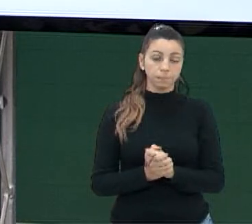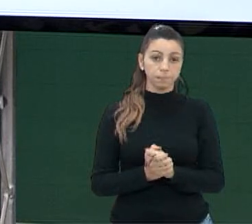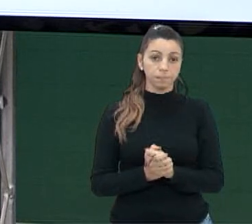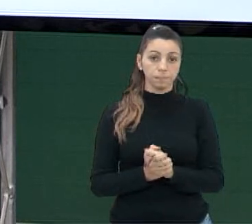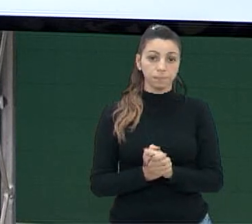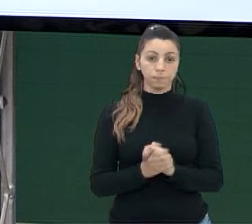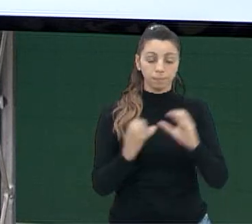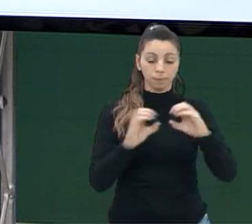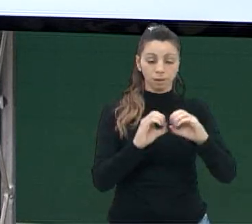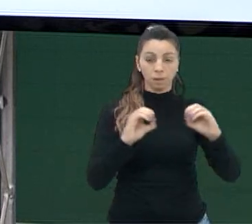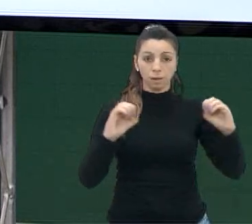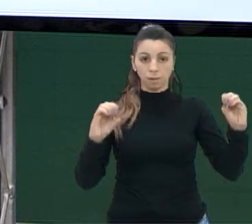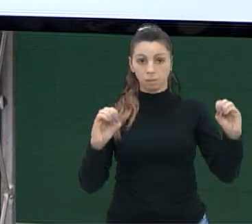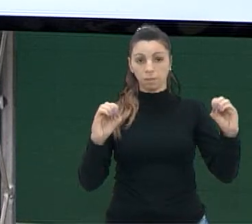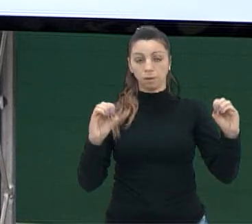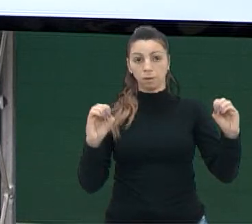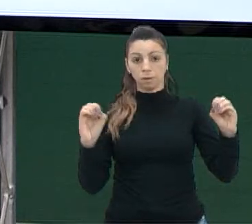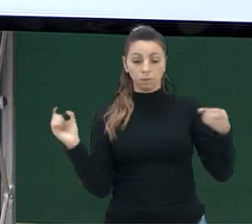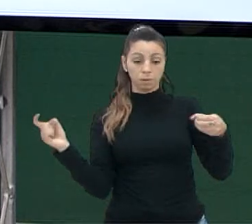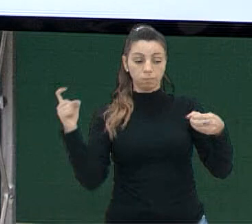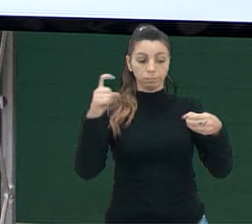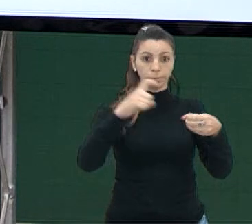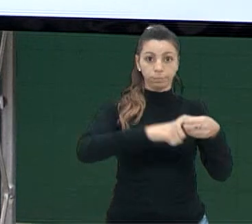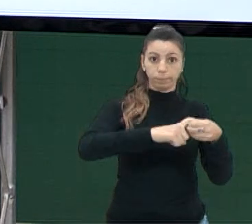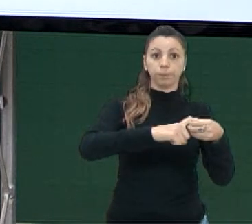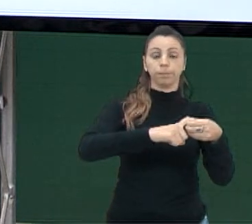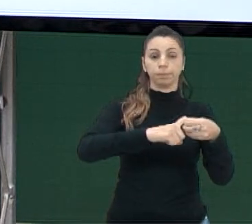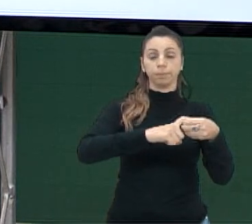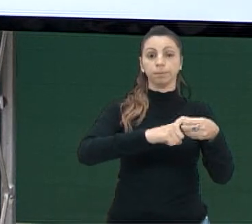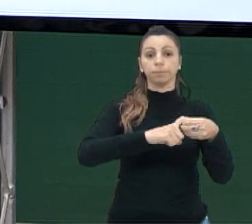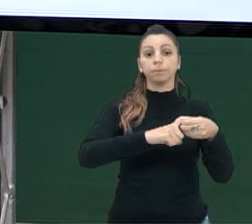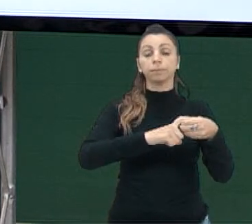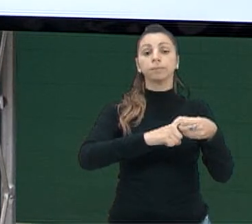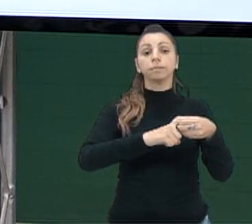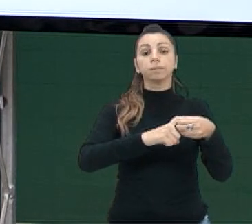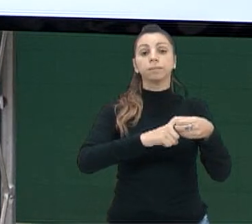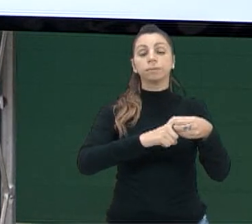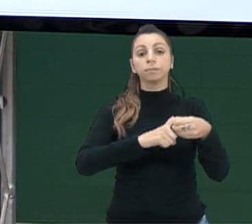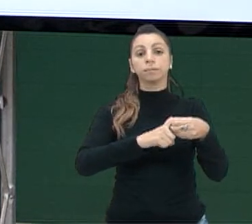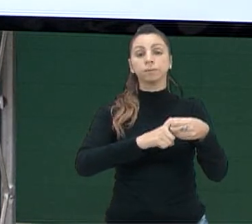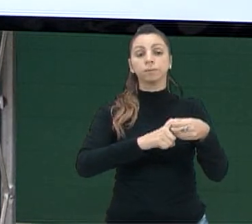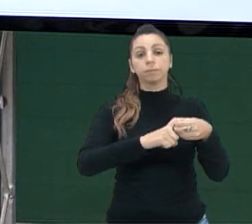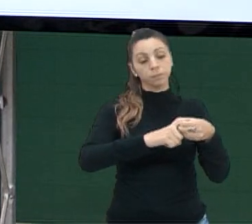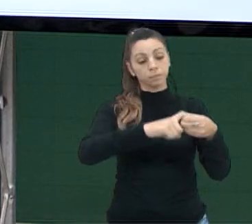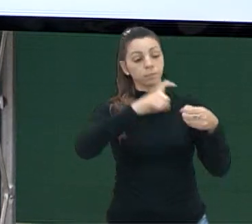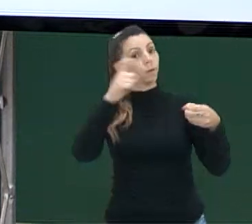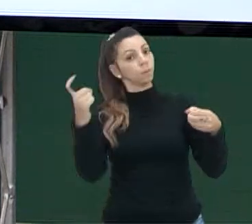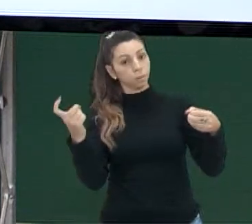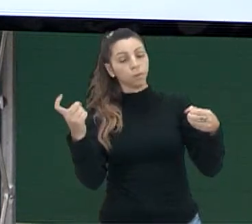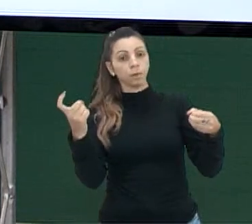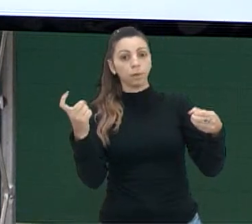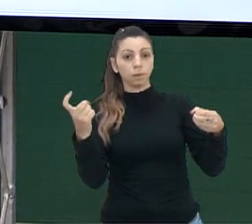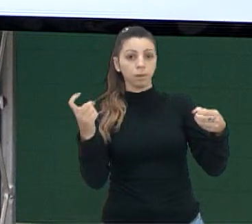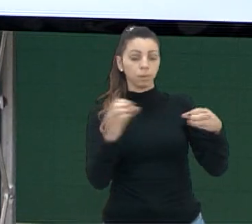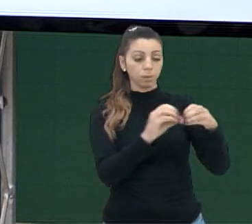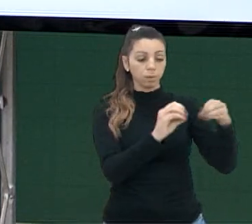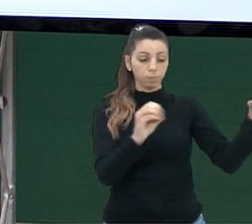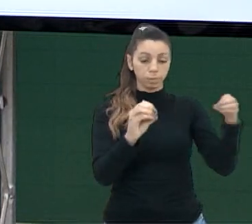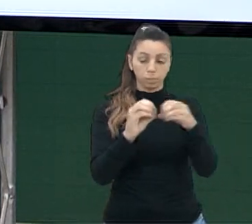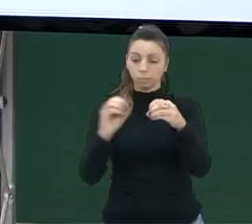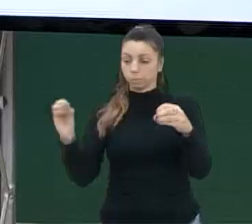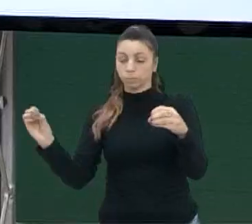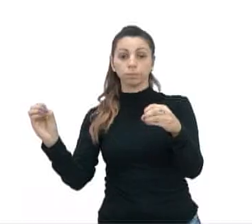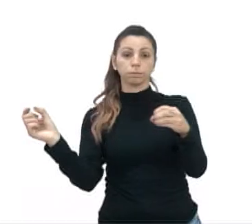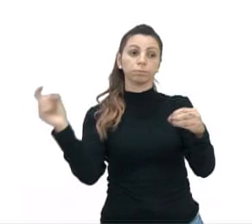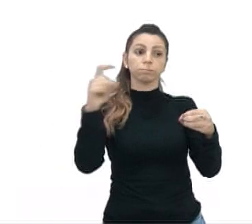por coordenação, ou seja, as orações que tem nesse período, elas têm uma certa independência, então são as orações coordenadas,